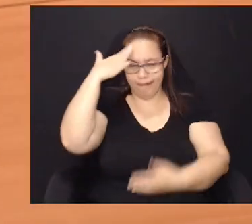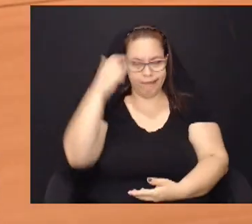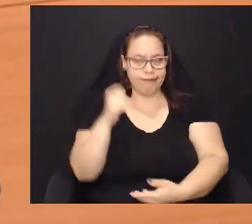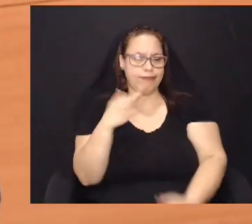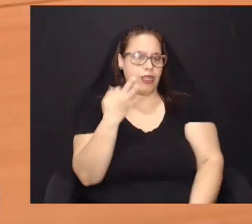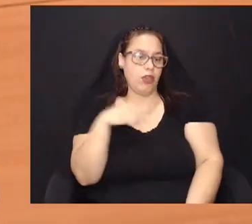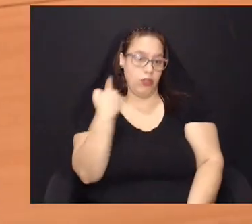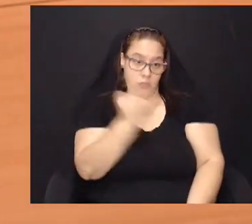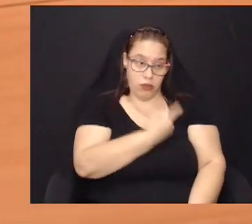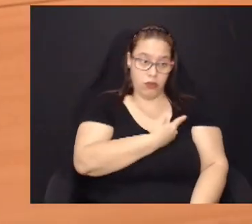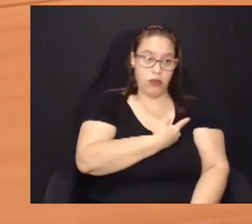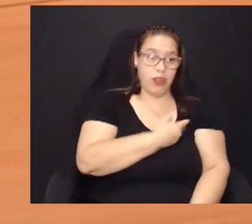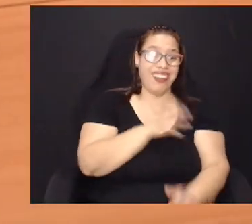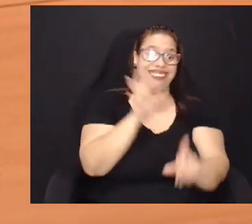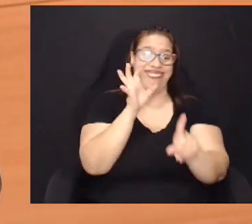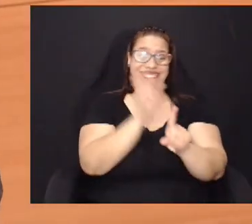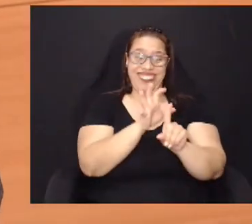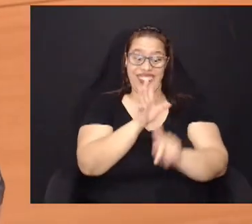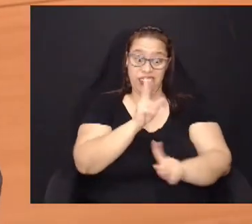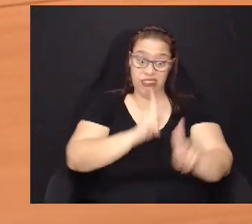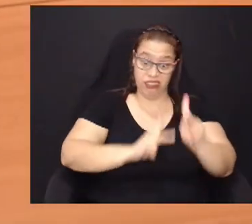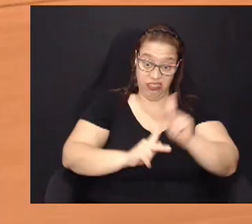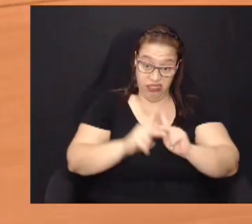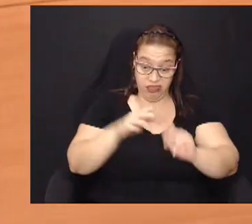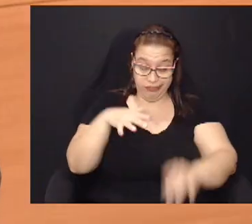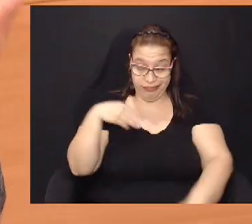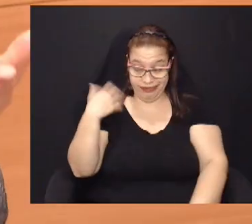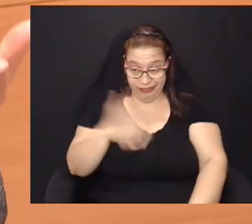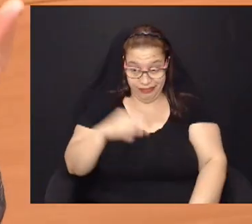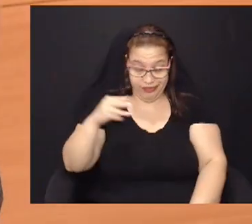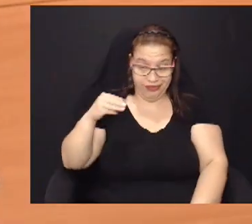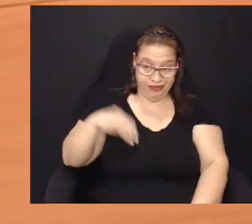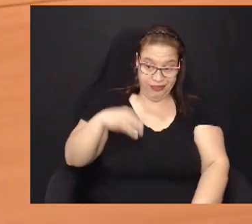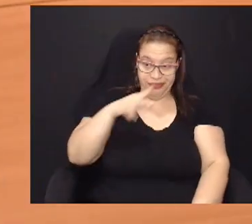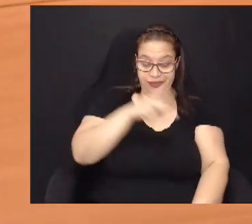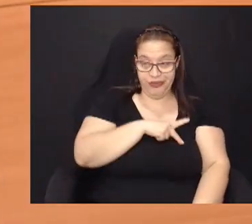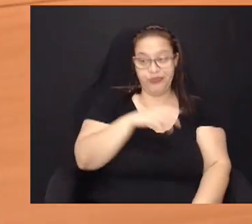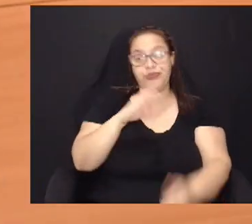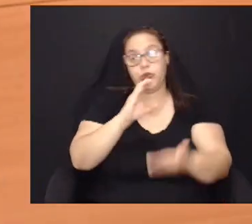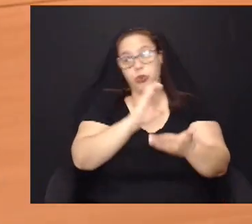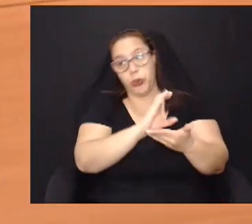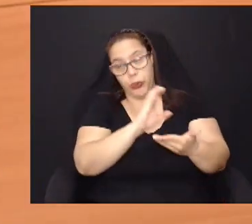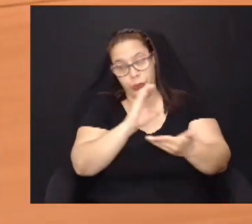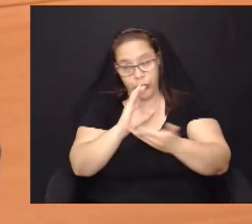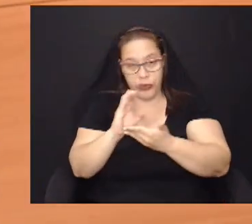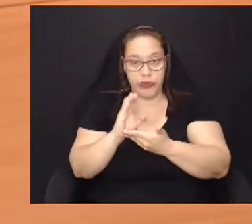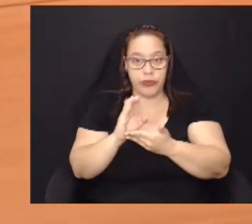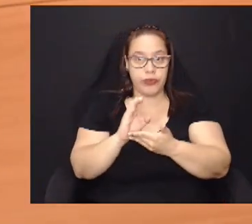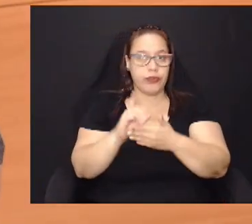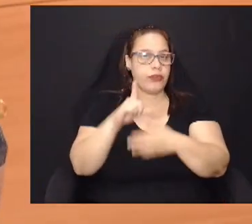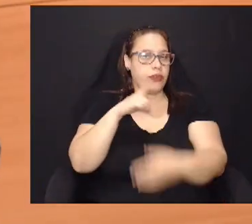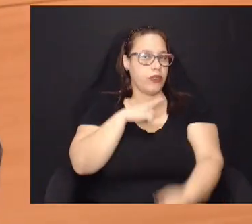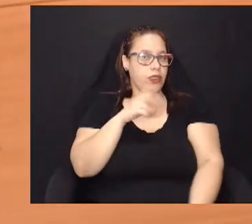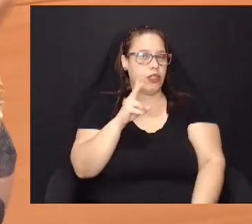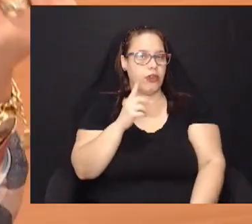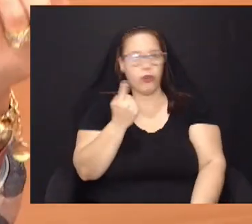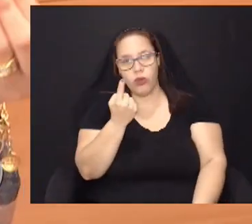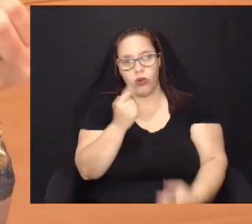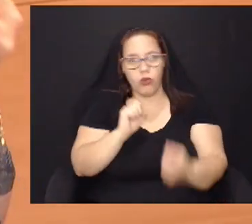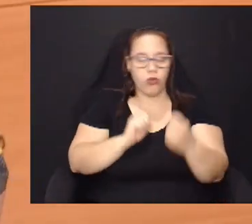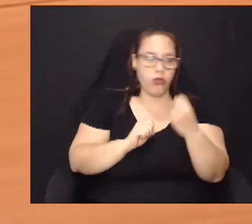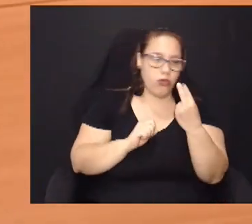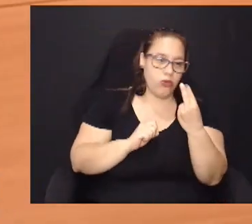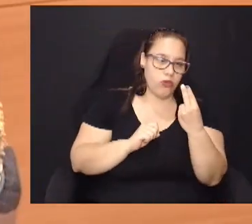a pressão da população, a pressão do Ministério Público, a pressão dos conselhos. A gente sempre tem um ou outro morador